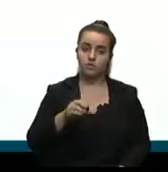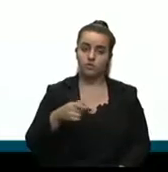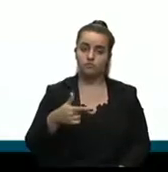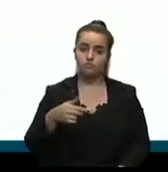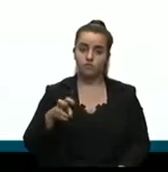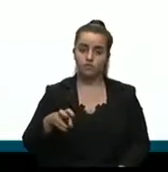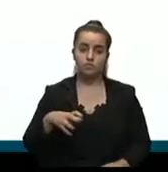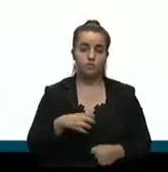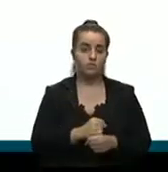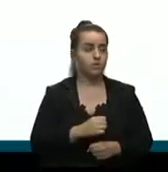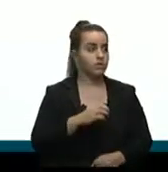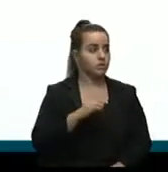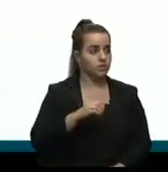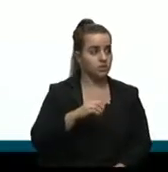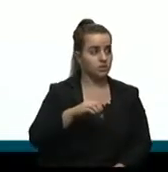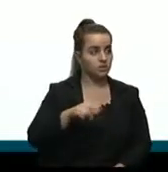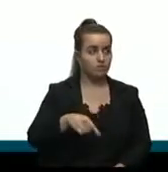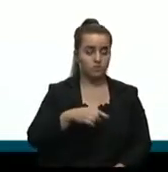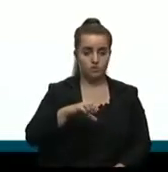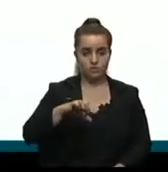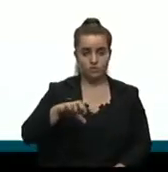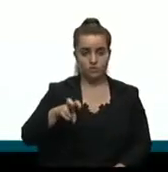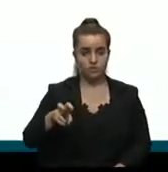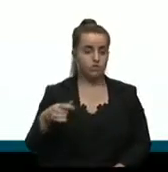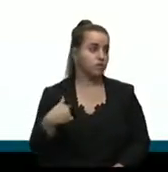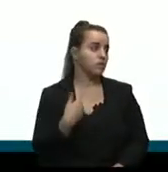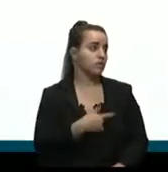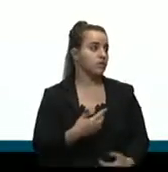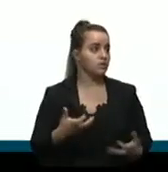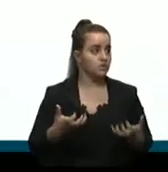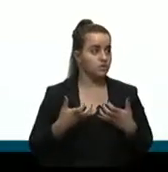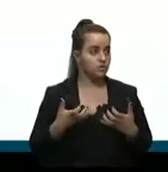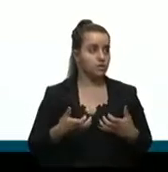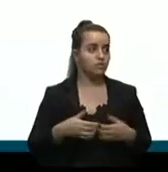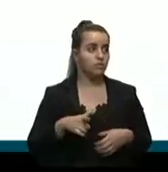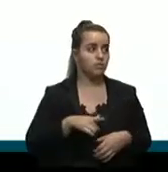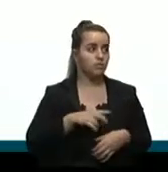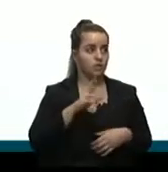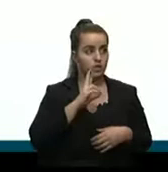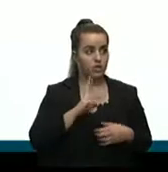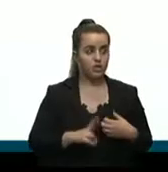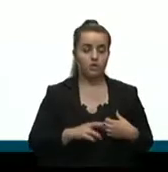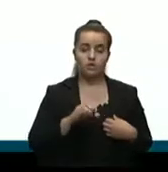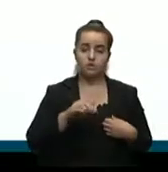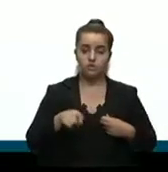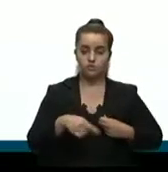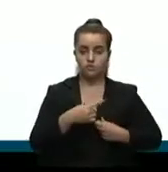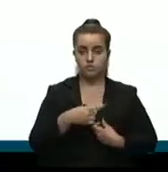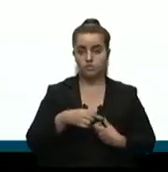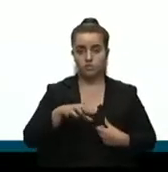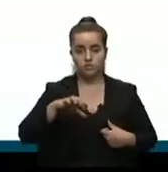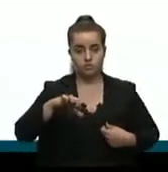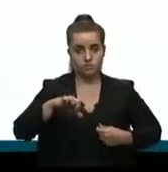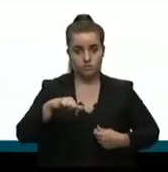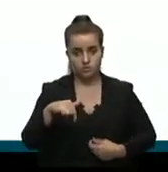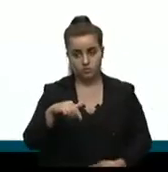mais o 0,95 que nós queremos, de precisão, nos dá o valor